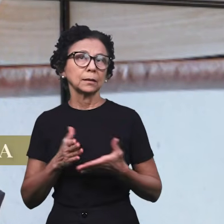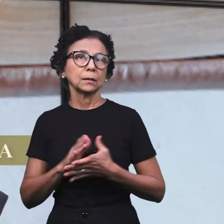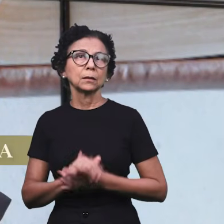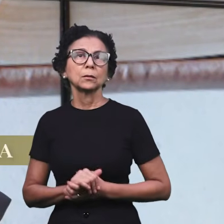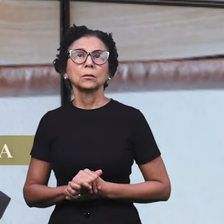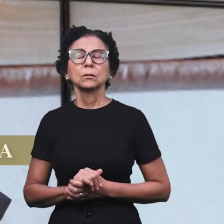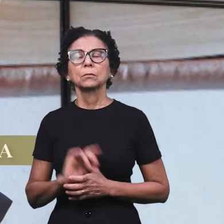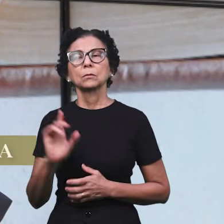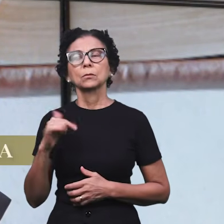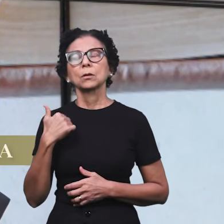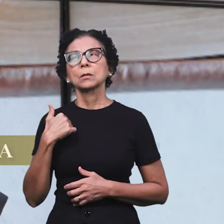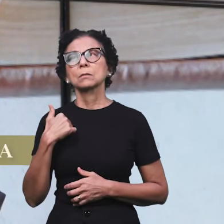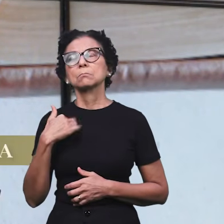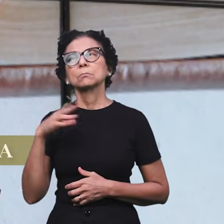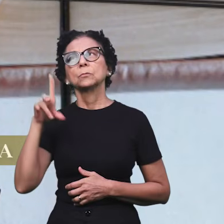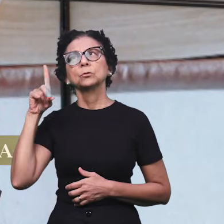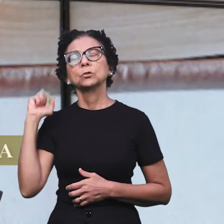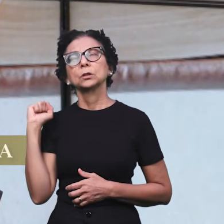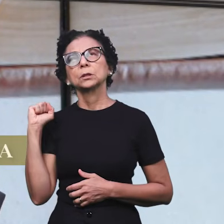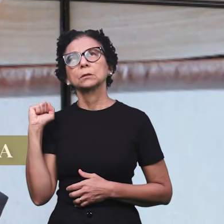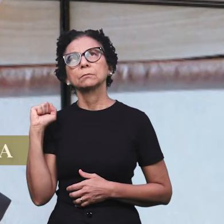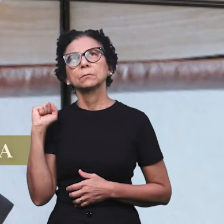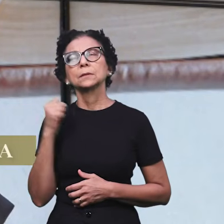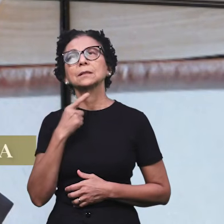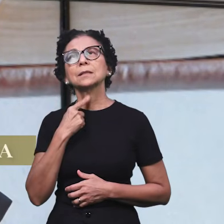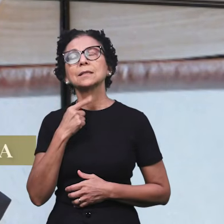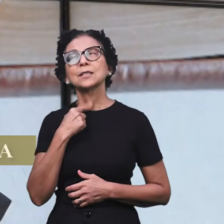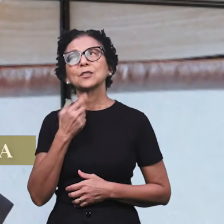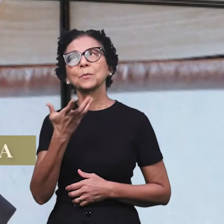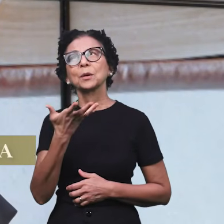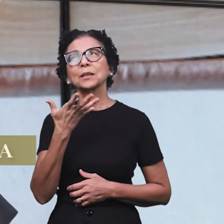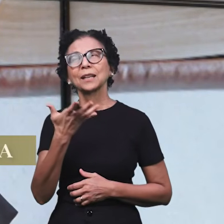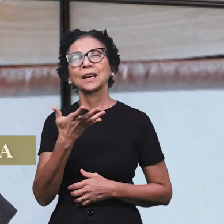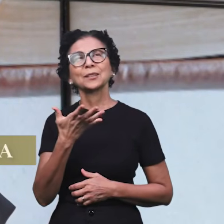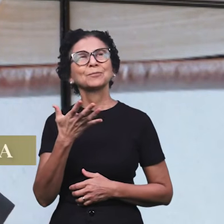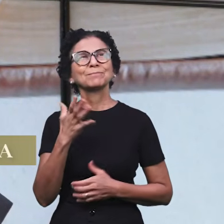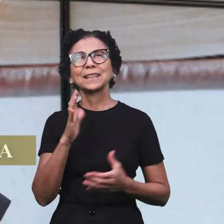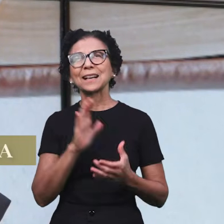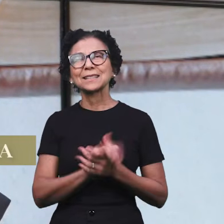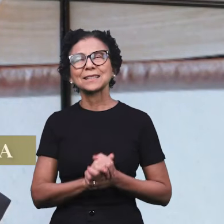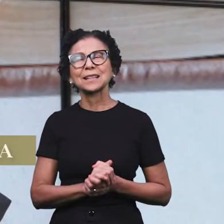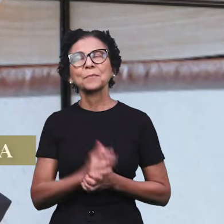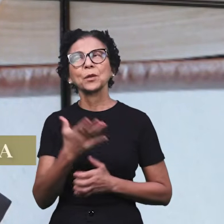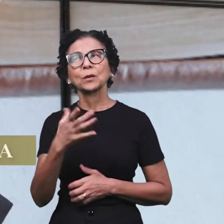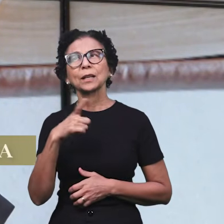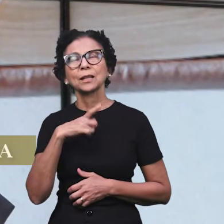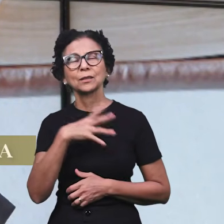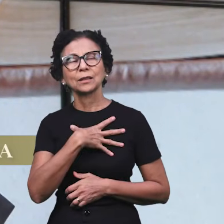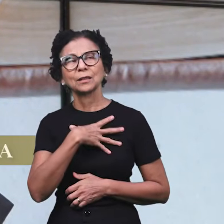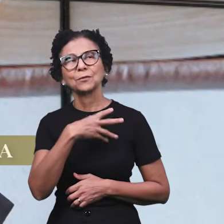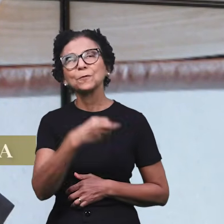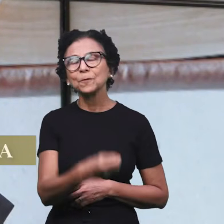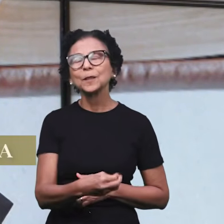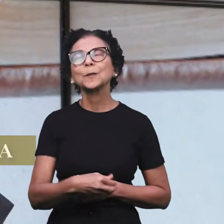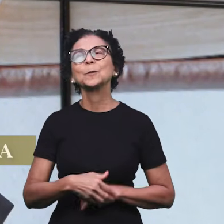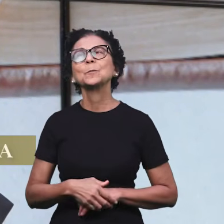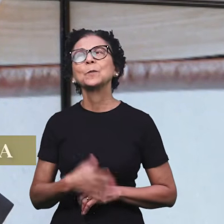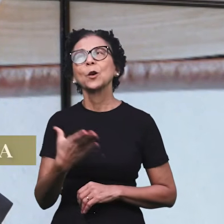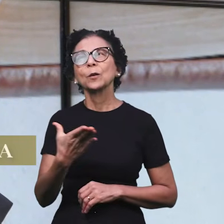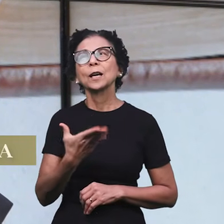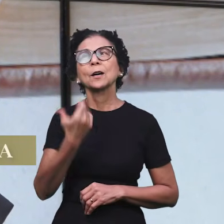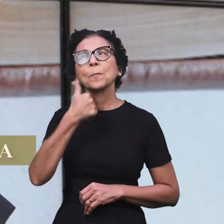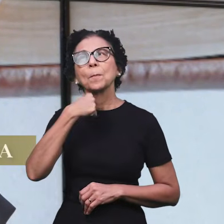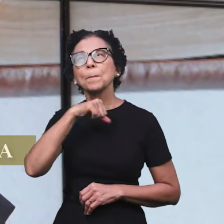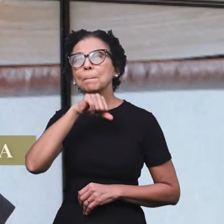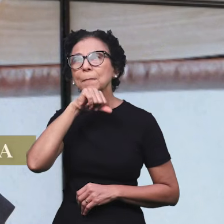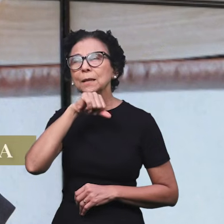nós escolhemos ser mãe. Escolhemos ter o nosso lar, escolhemos casar. Então, é um compromisso que nós temos com o